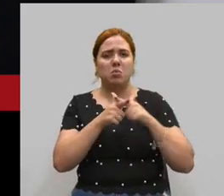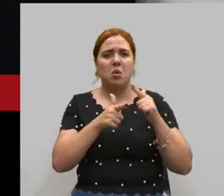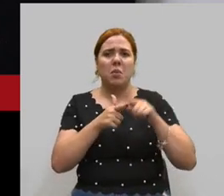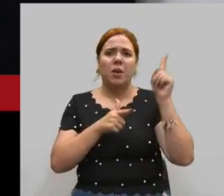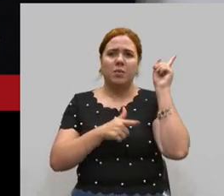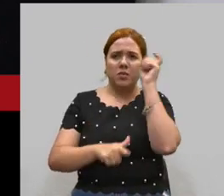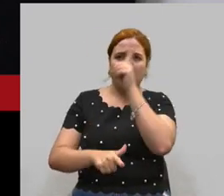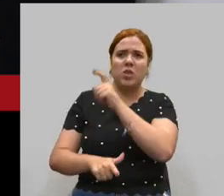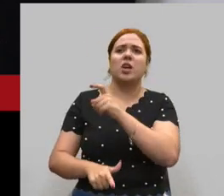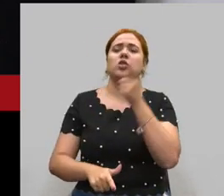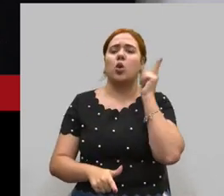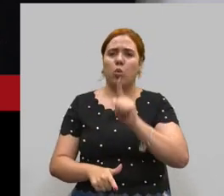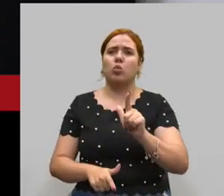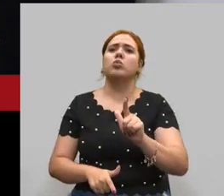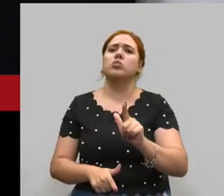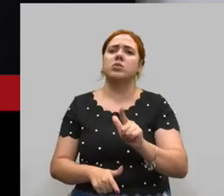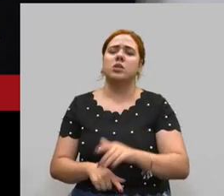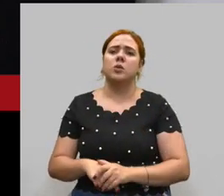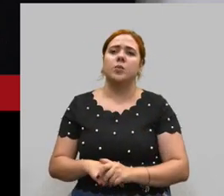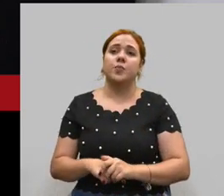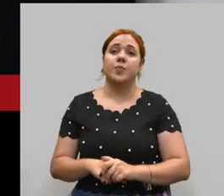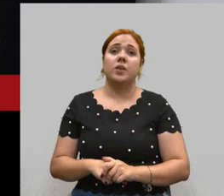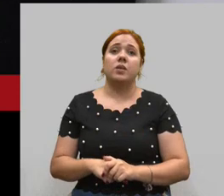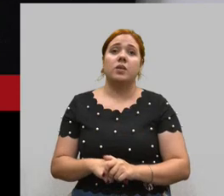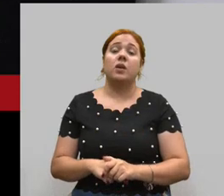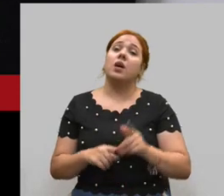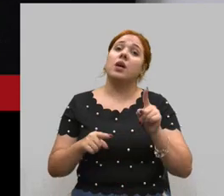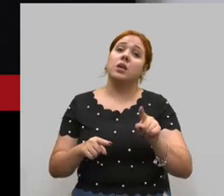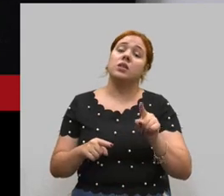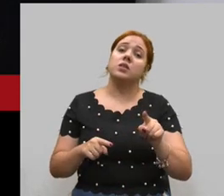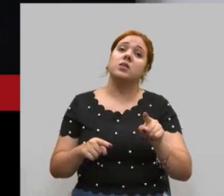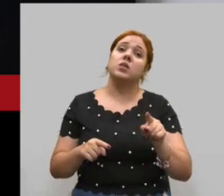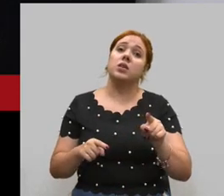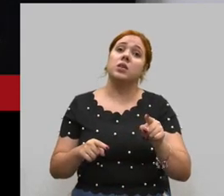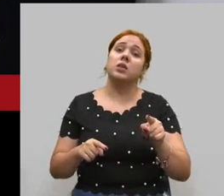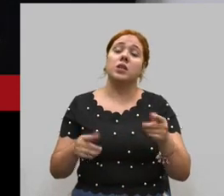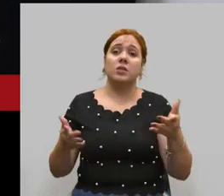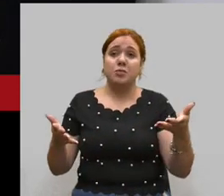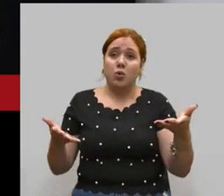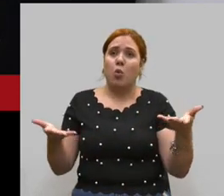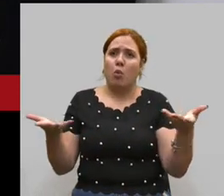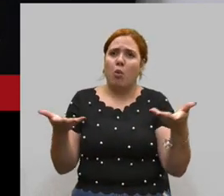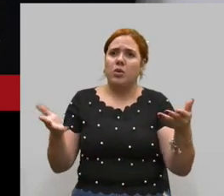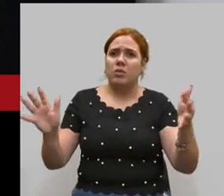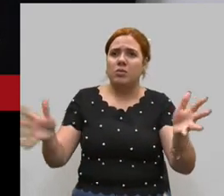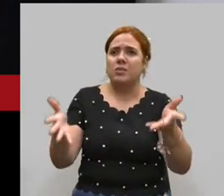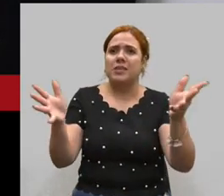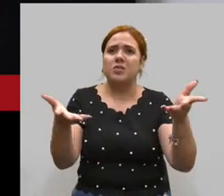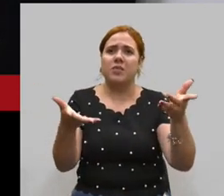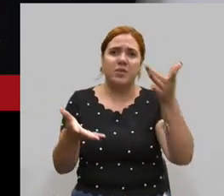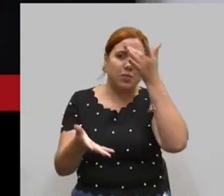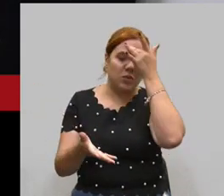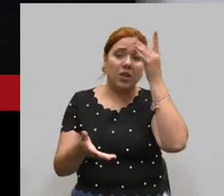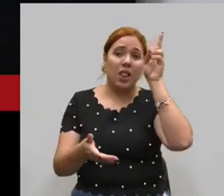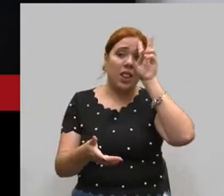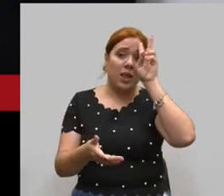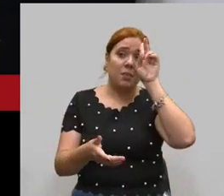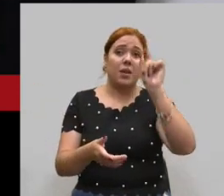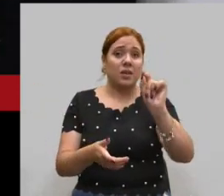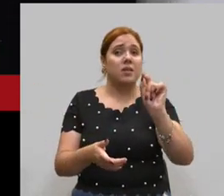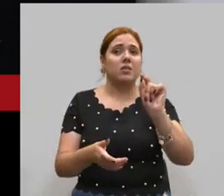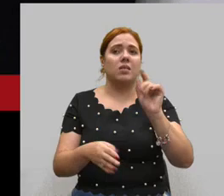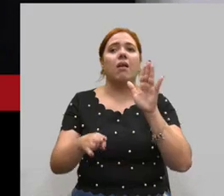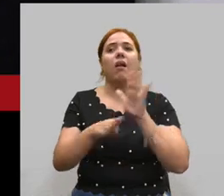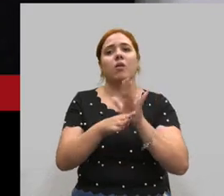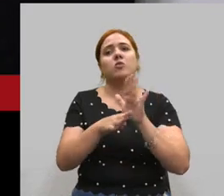di e as minhas adversidades Então essa é uma das principais mensagens que eu levo com a bicicleta e através de todos os meus